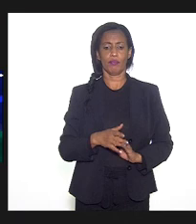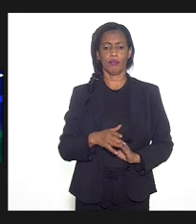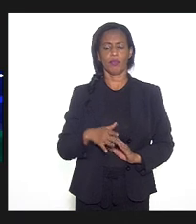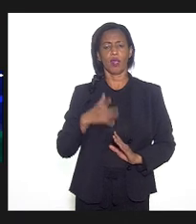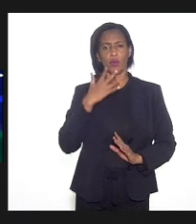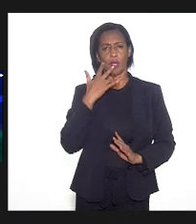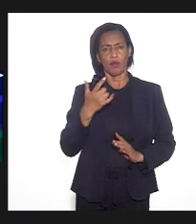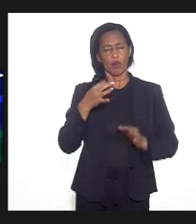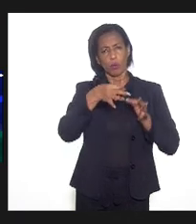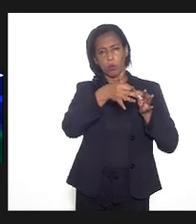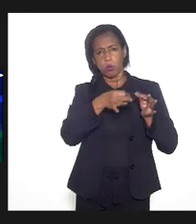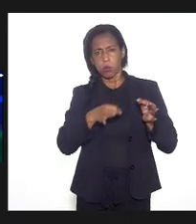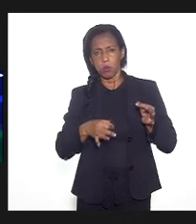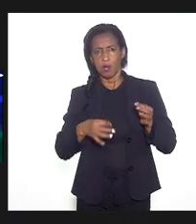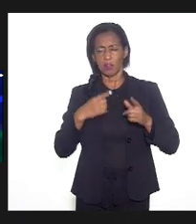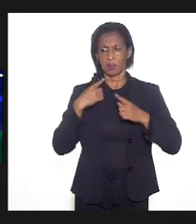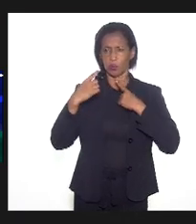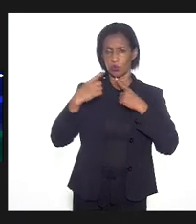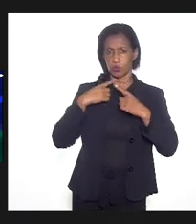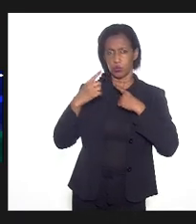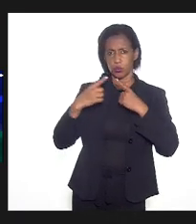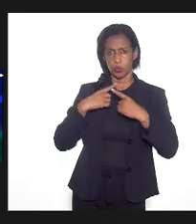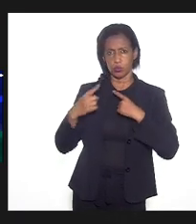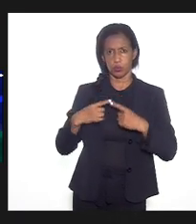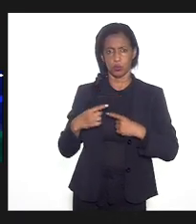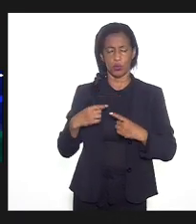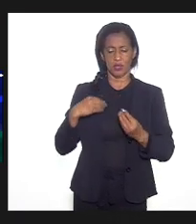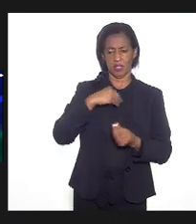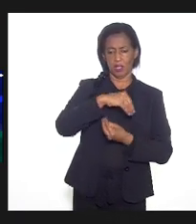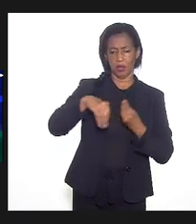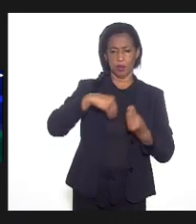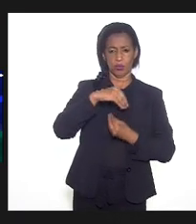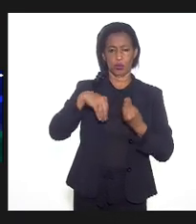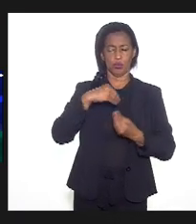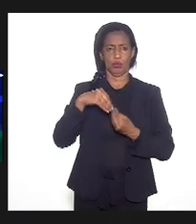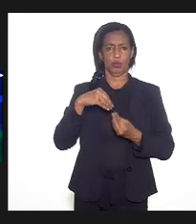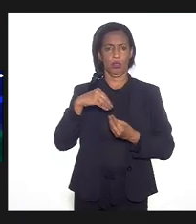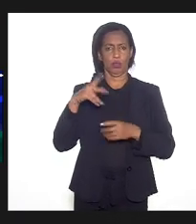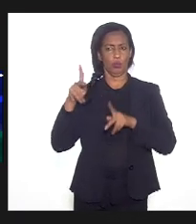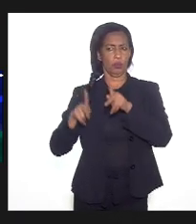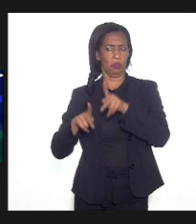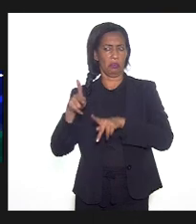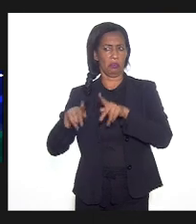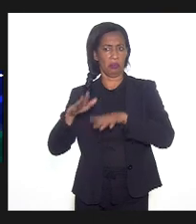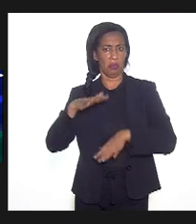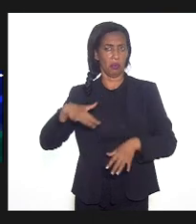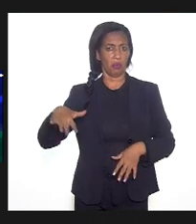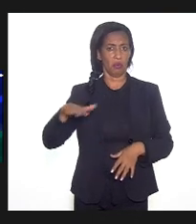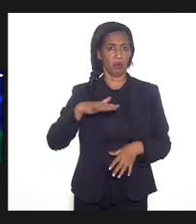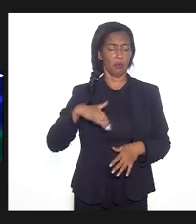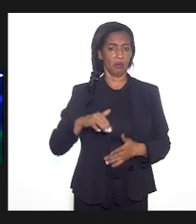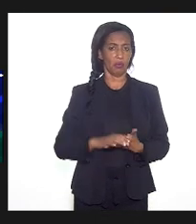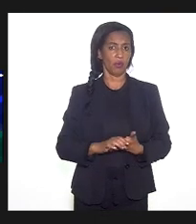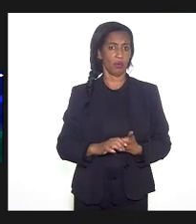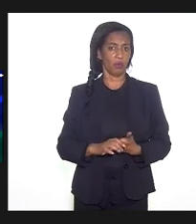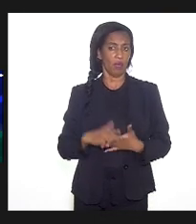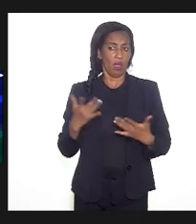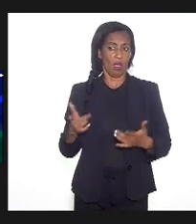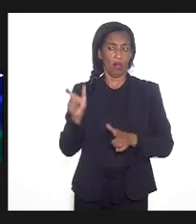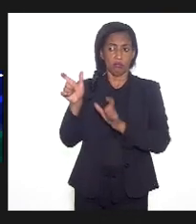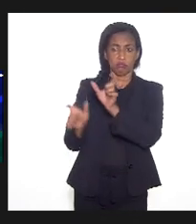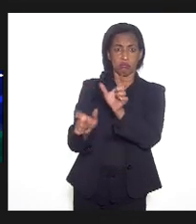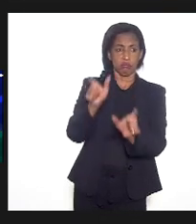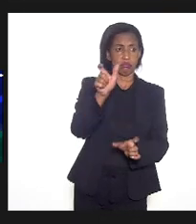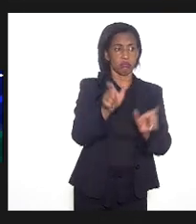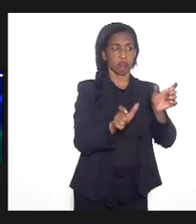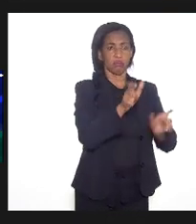esse discurso da miscigenação do nosso povo é um discurso unânime, é consensual. Não tem